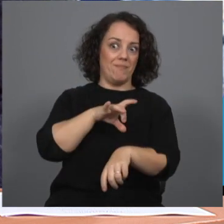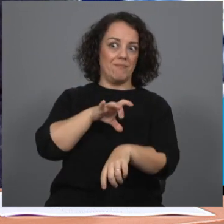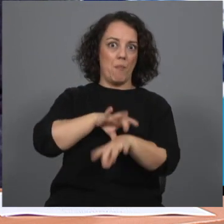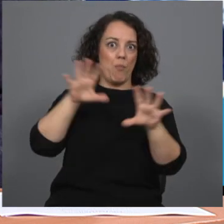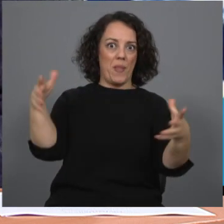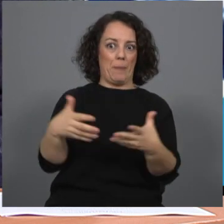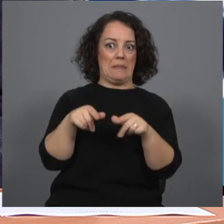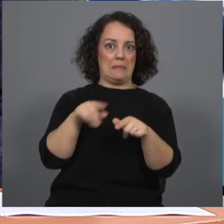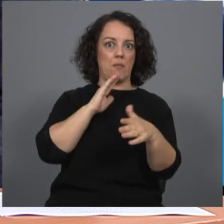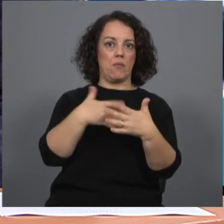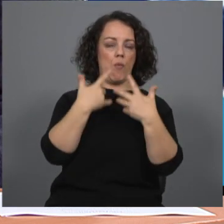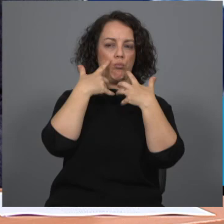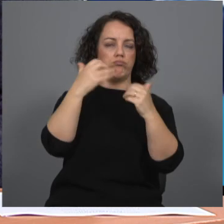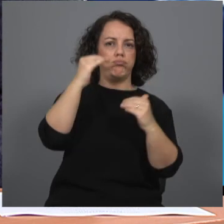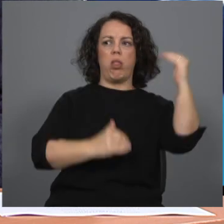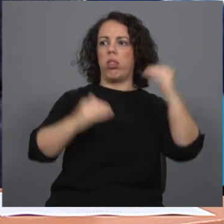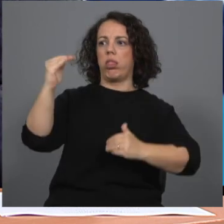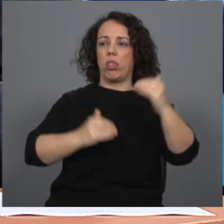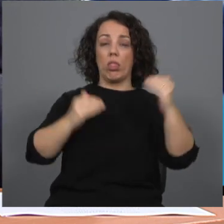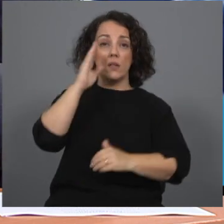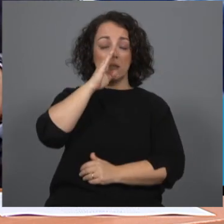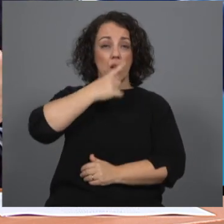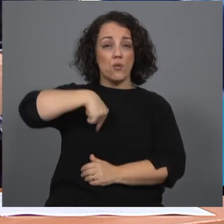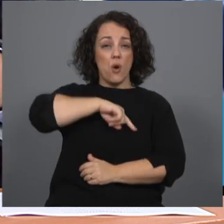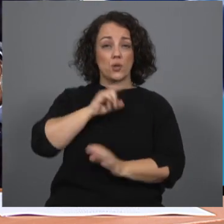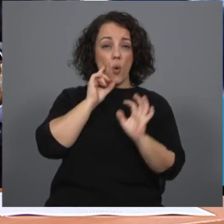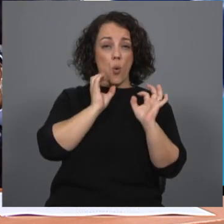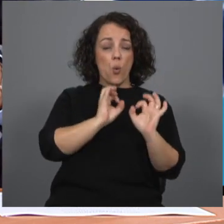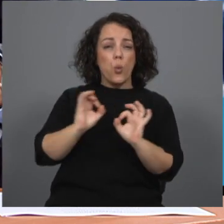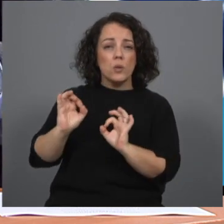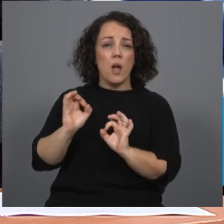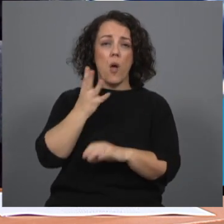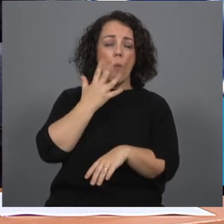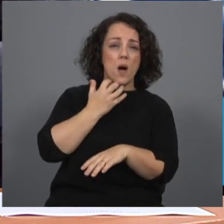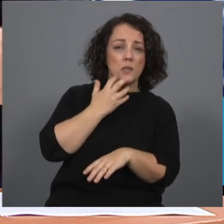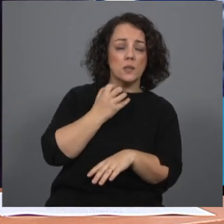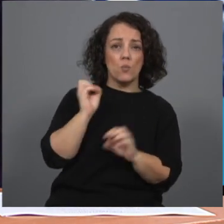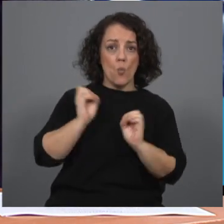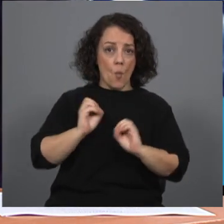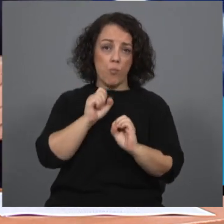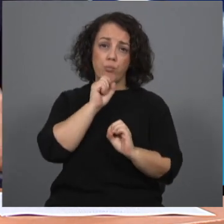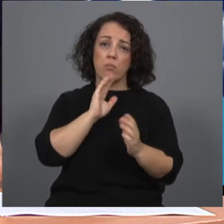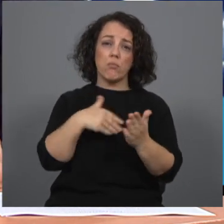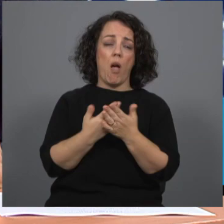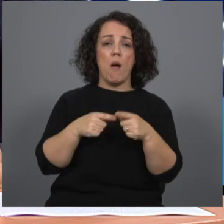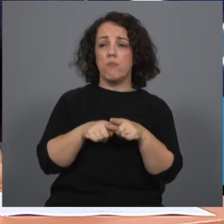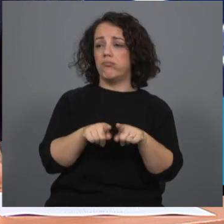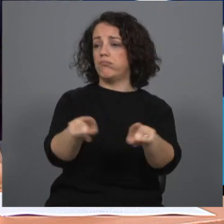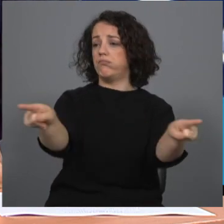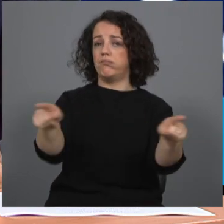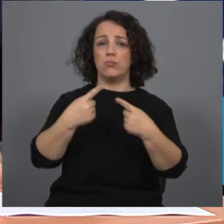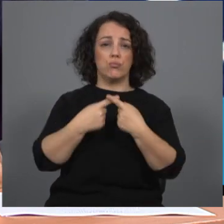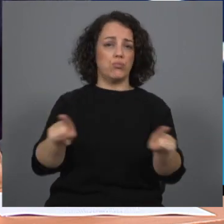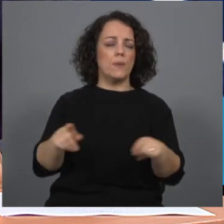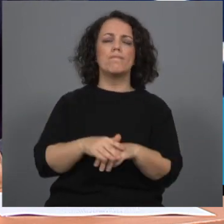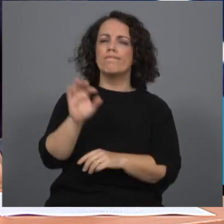se não tivermos cuidado, podem permanecer em rota divergente. Tomemos, por